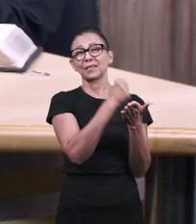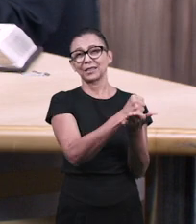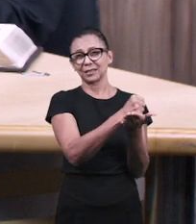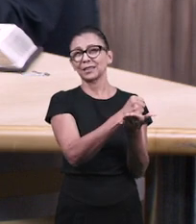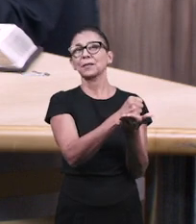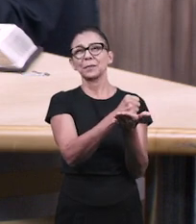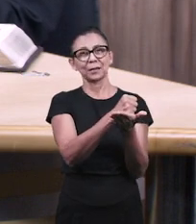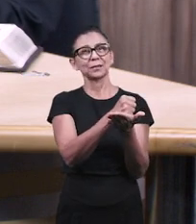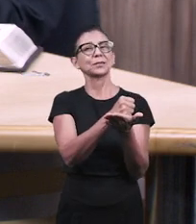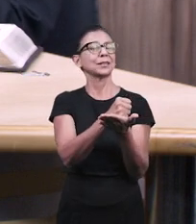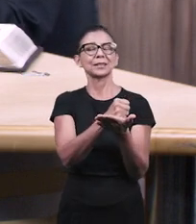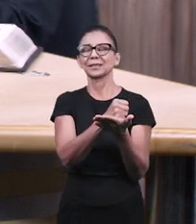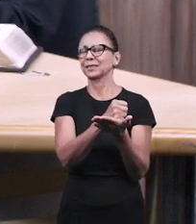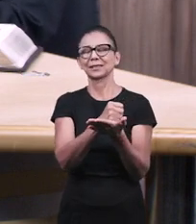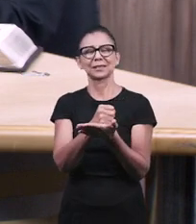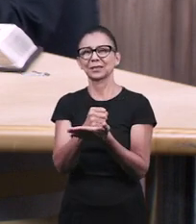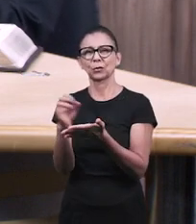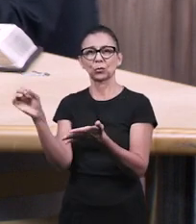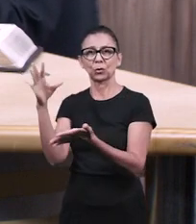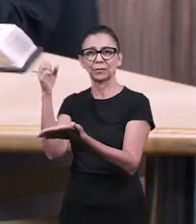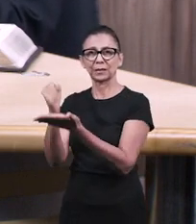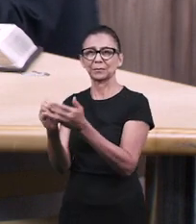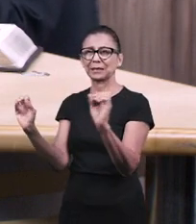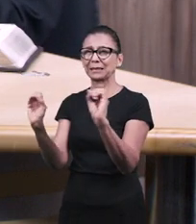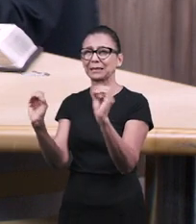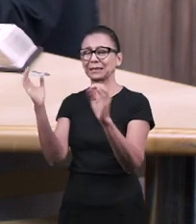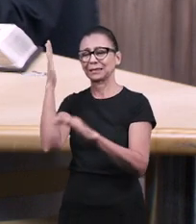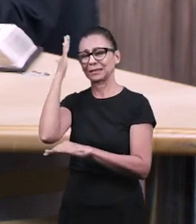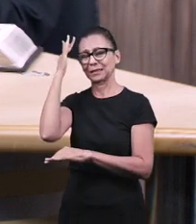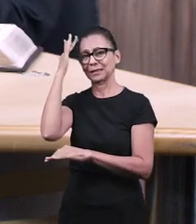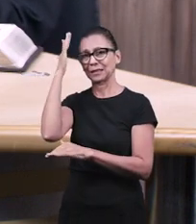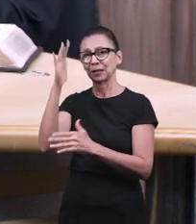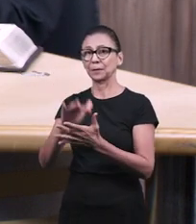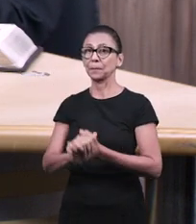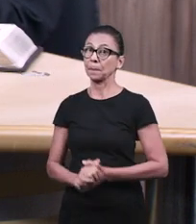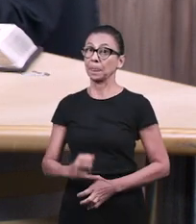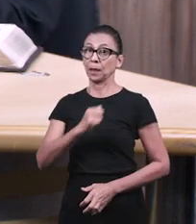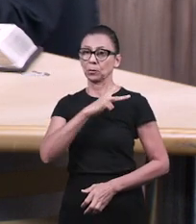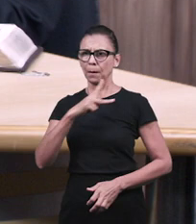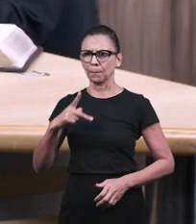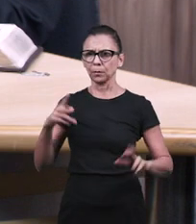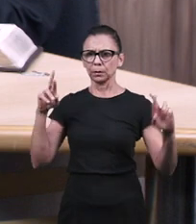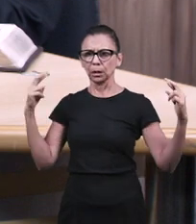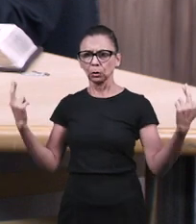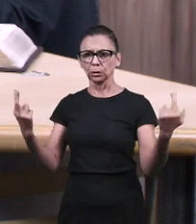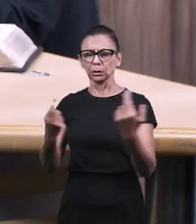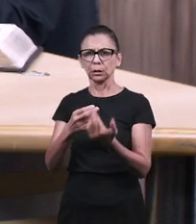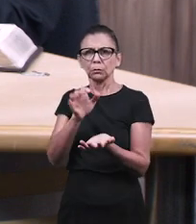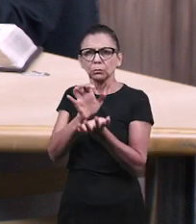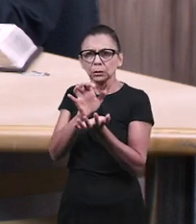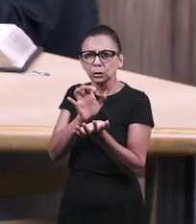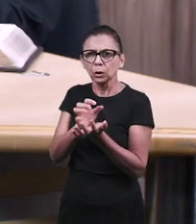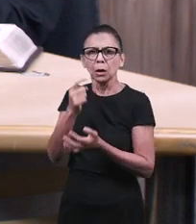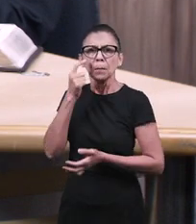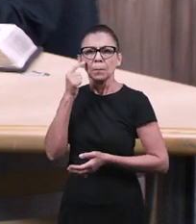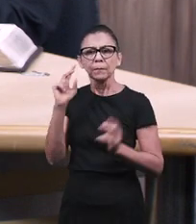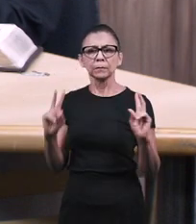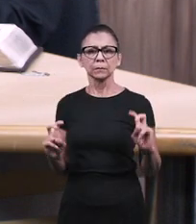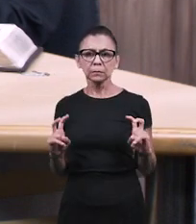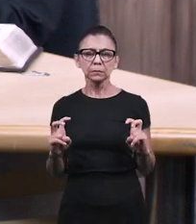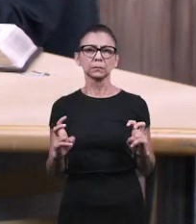Velho Testamento. Eles não entenderam o Novo Testamento. Congregaram-se, pois, os apóstolos e os anciãos para considerar esse